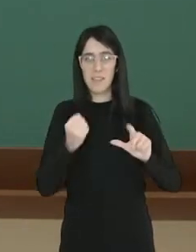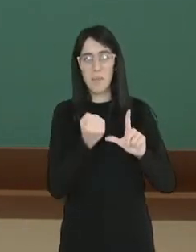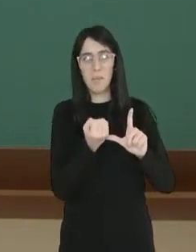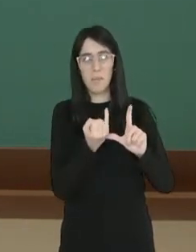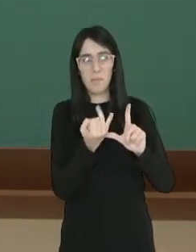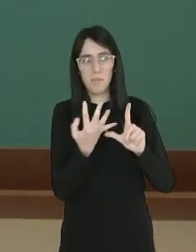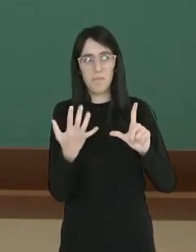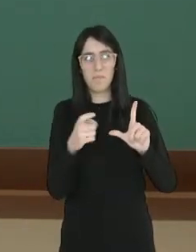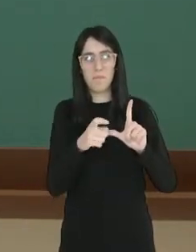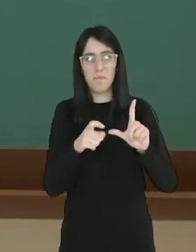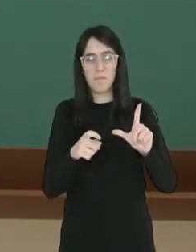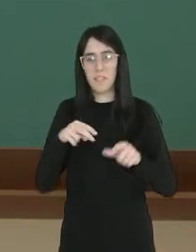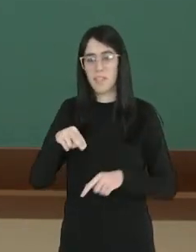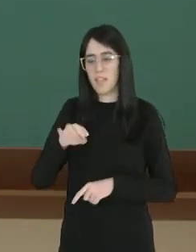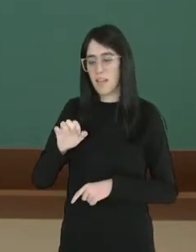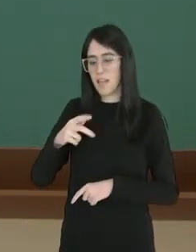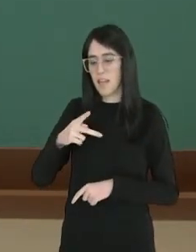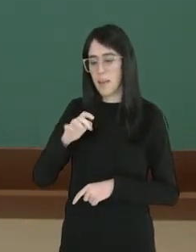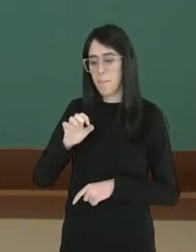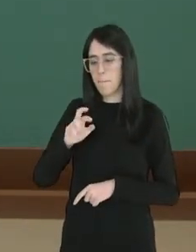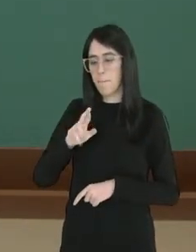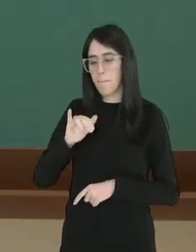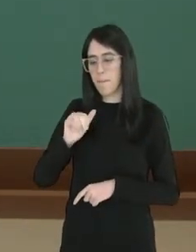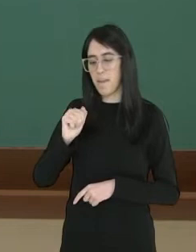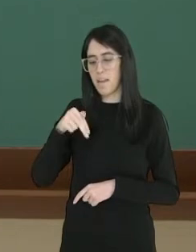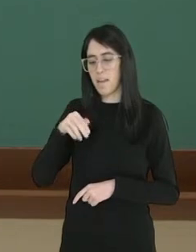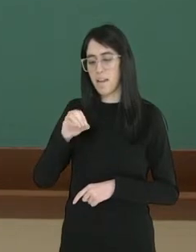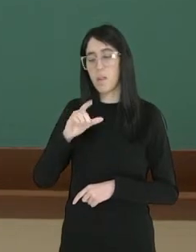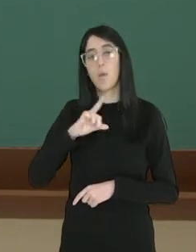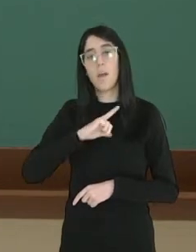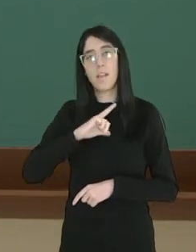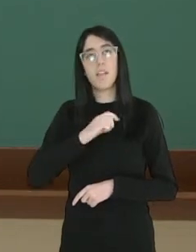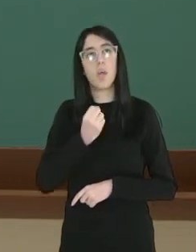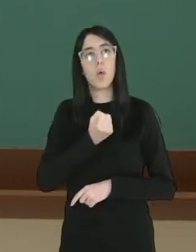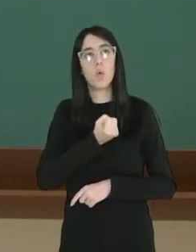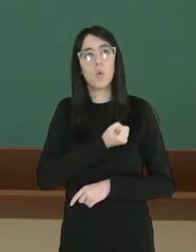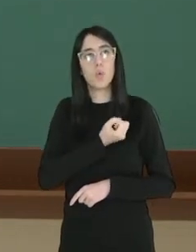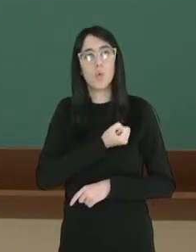neperianos possuem como base o número irracional e